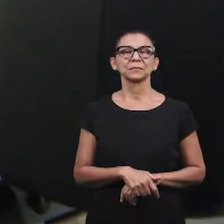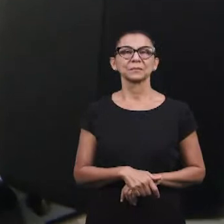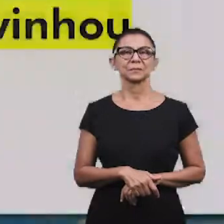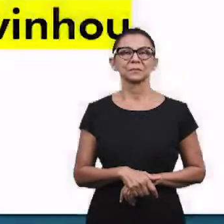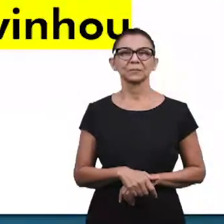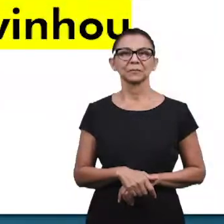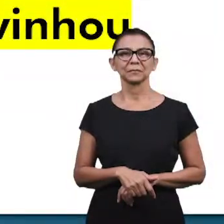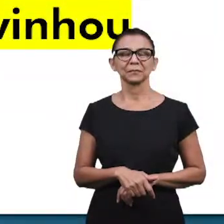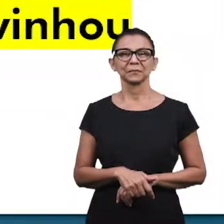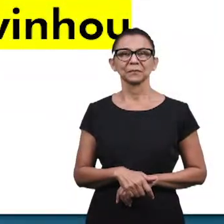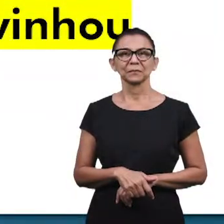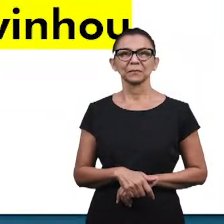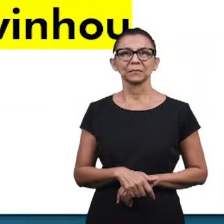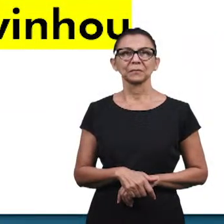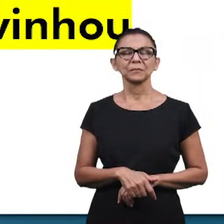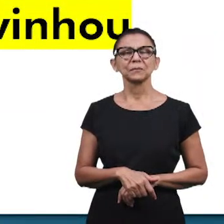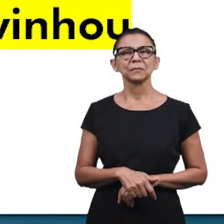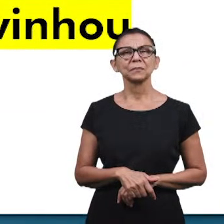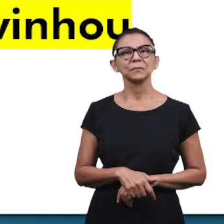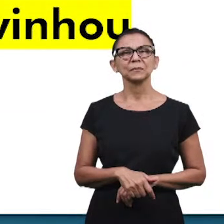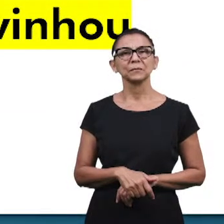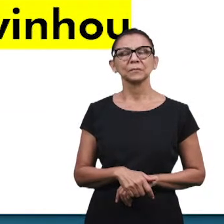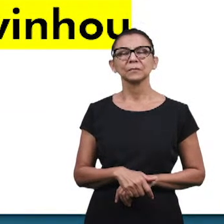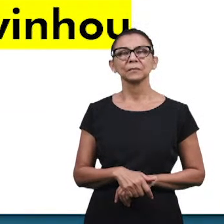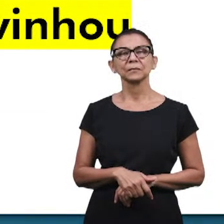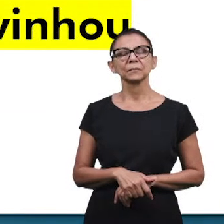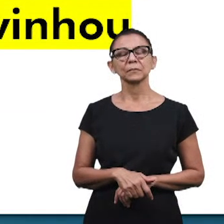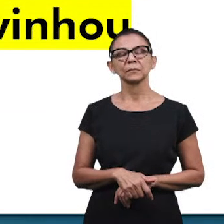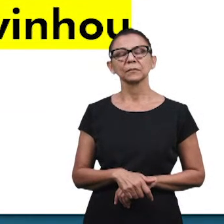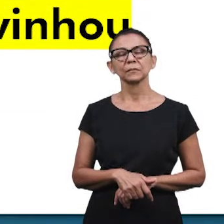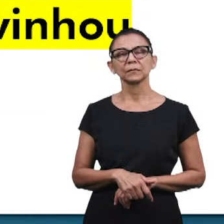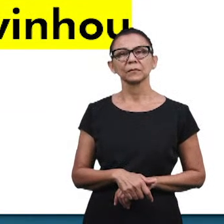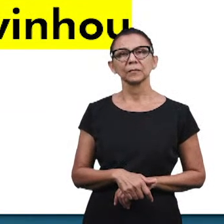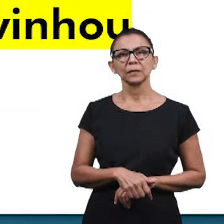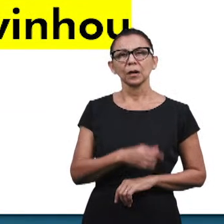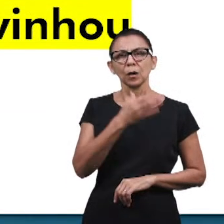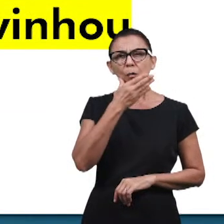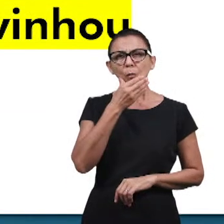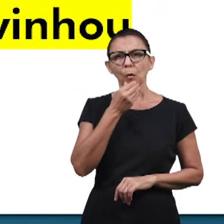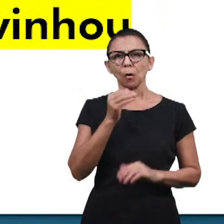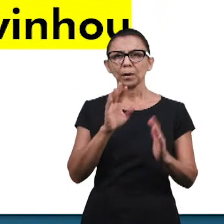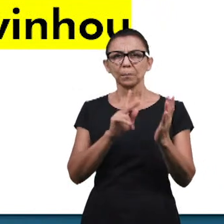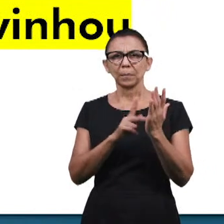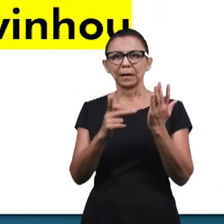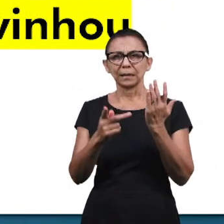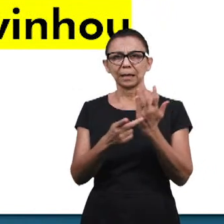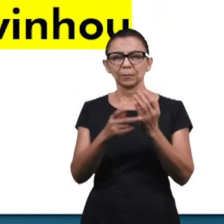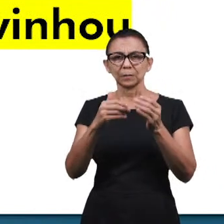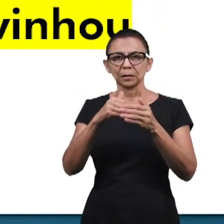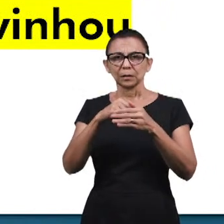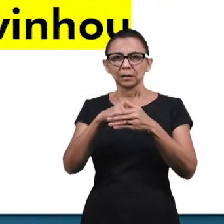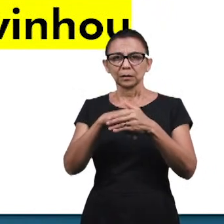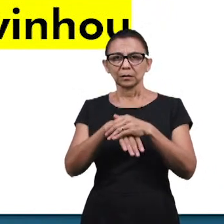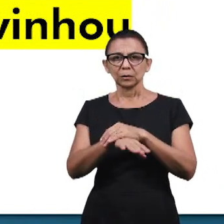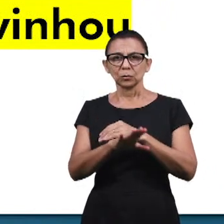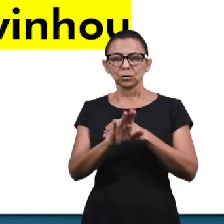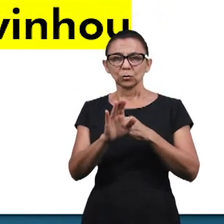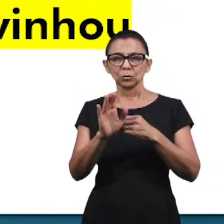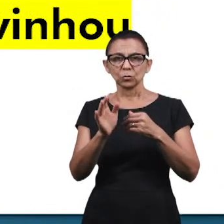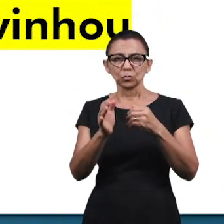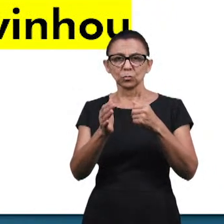C, ela diz assim: em qual lugar o homem da parábola escondeu o tesouro?